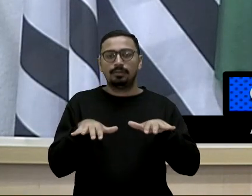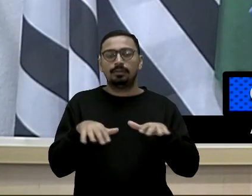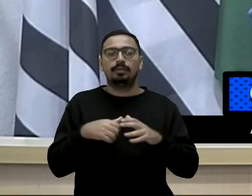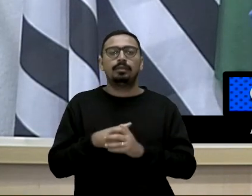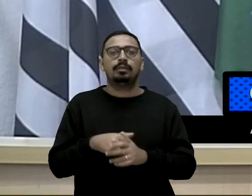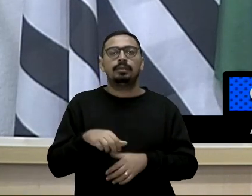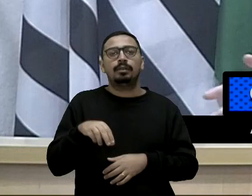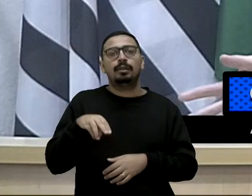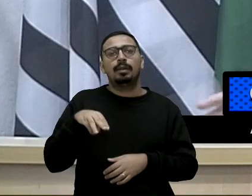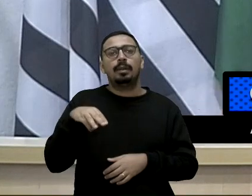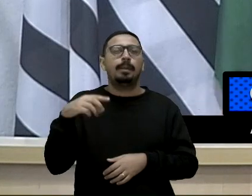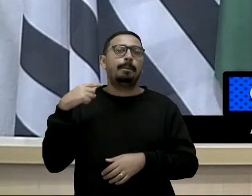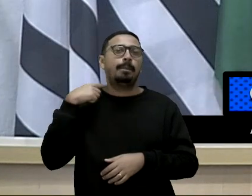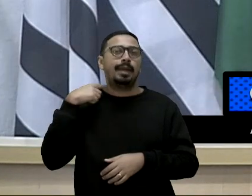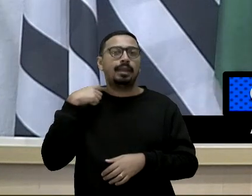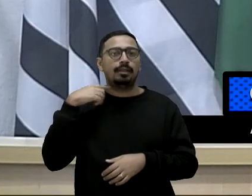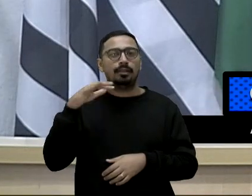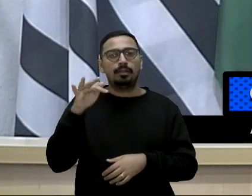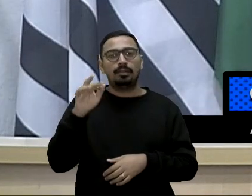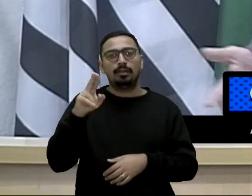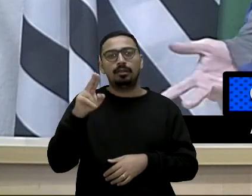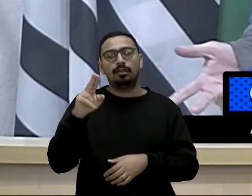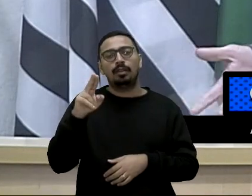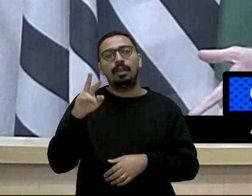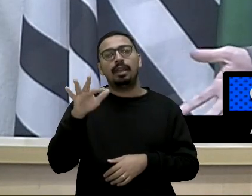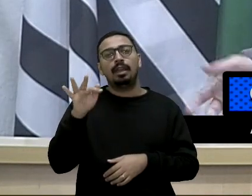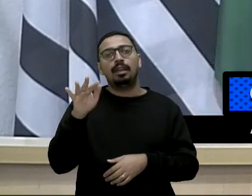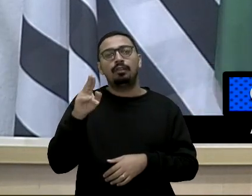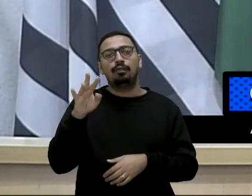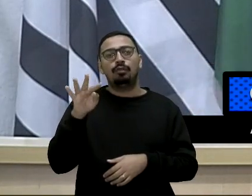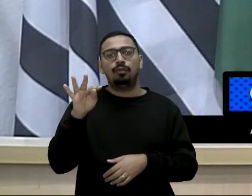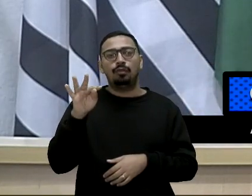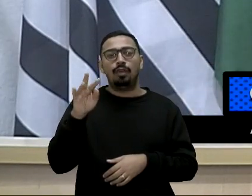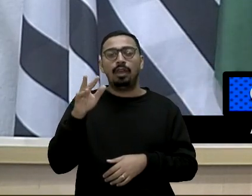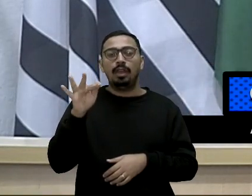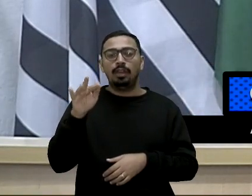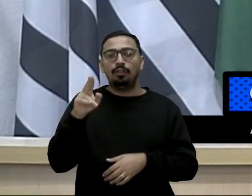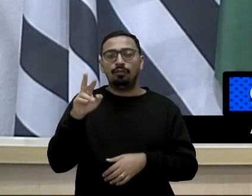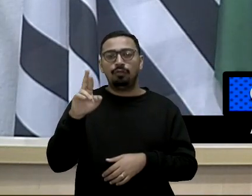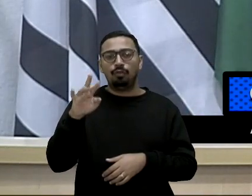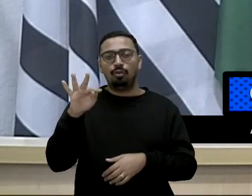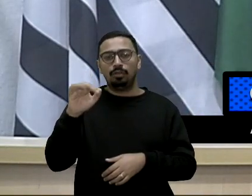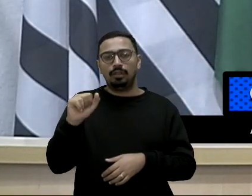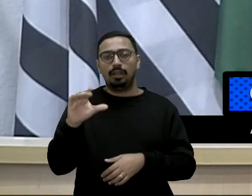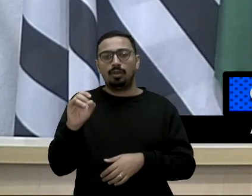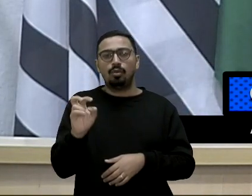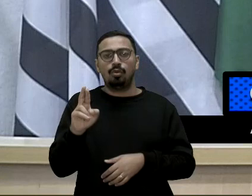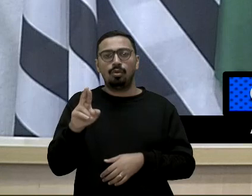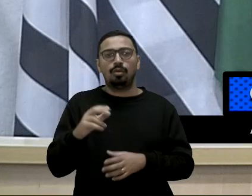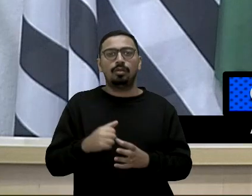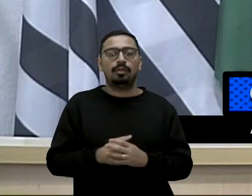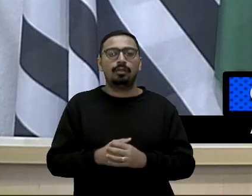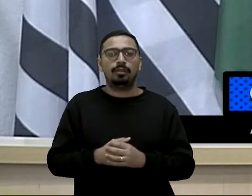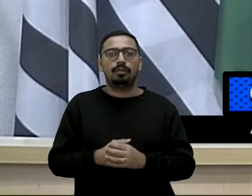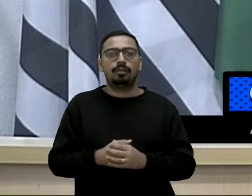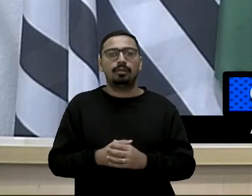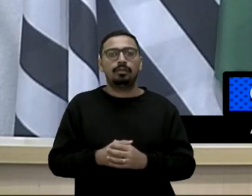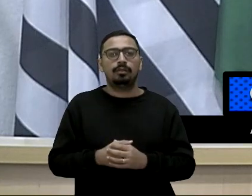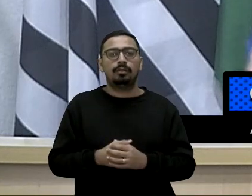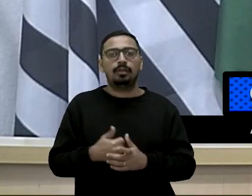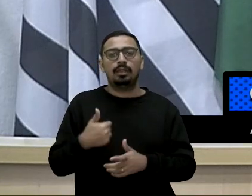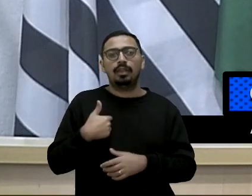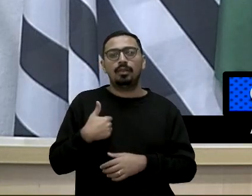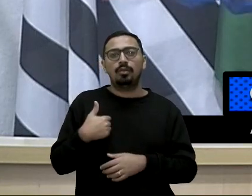Furtacor, muito novo para mim esse tema, mas que já apaixona a gente, né? Eu sendo fruto de uma família, fui